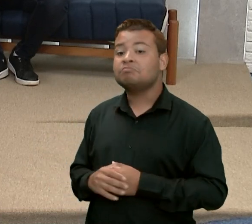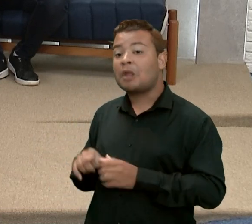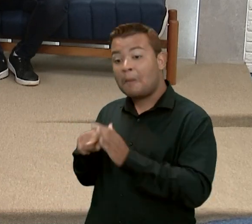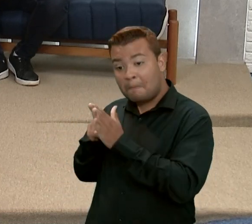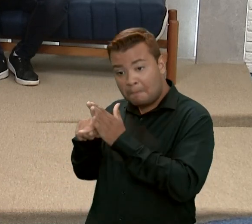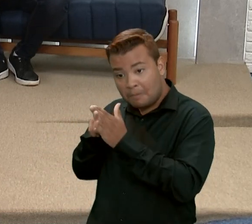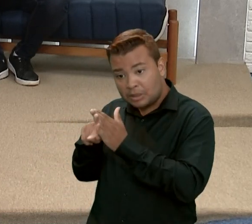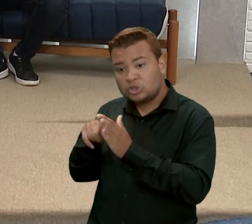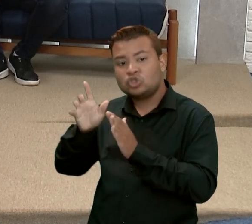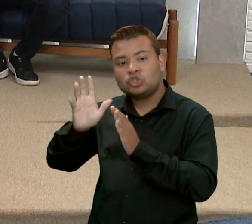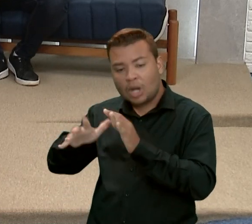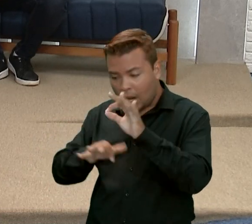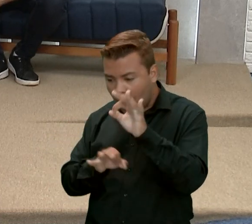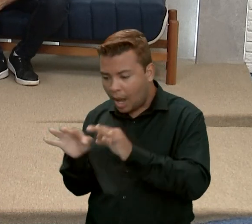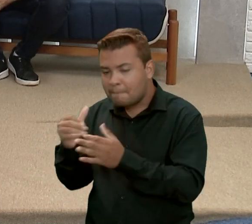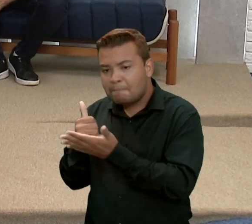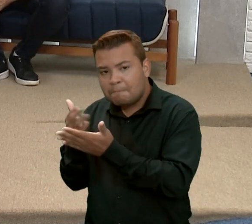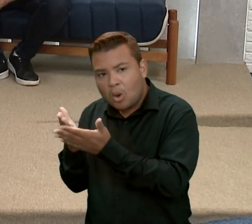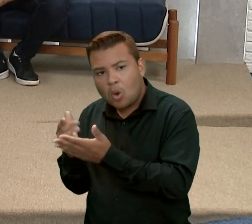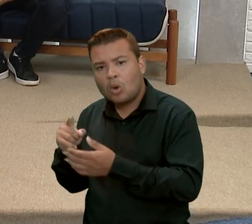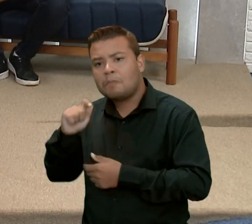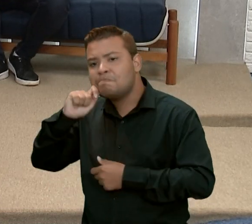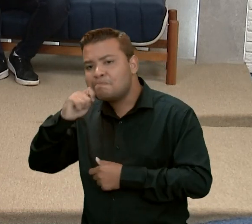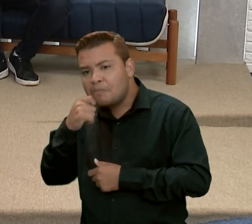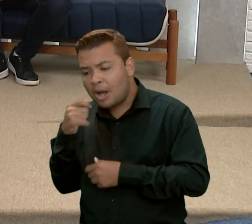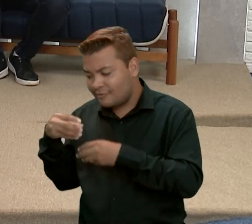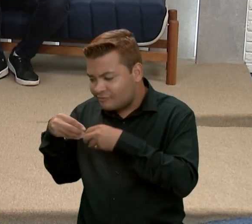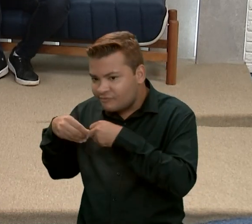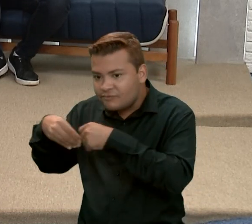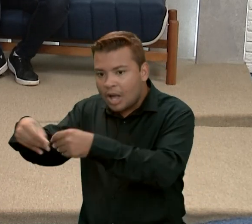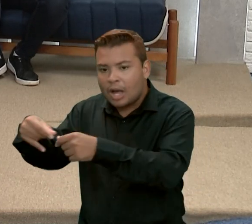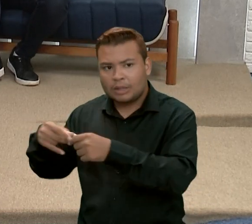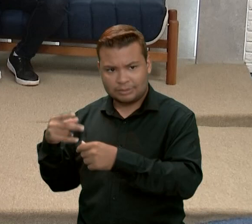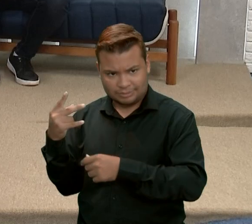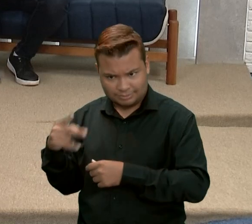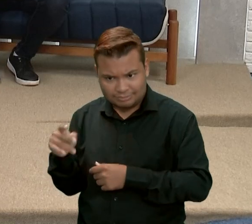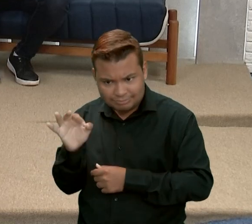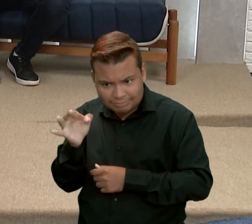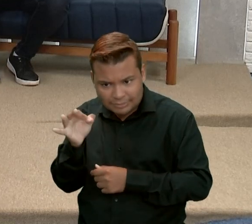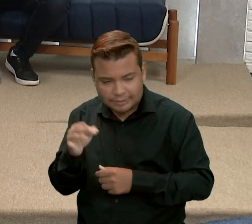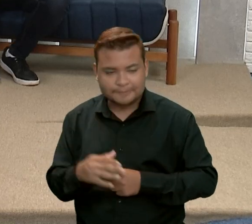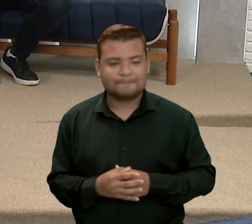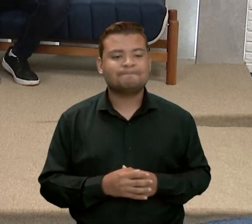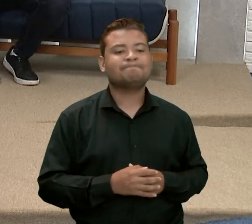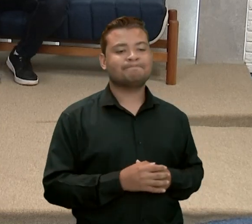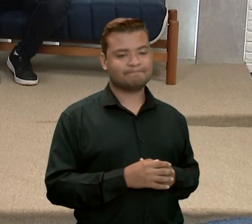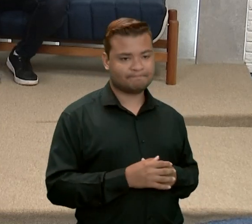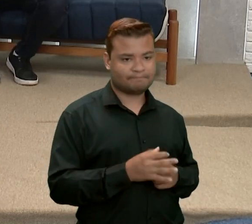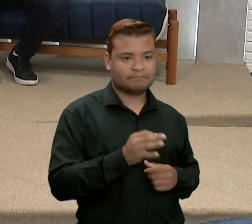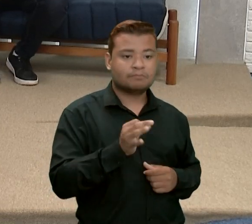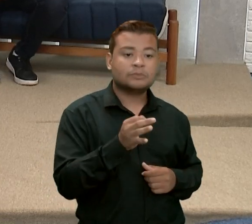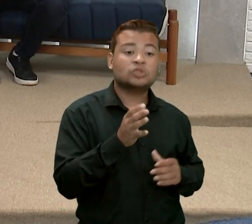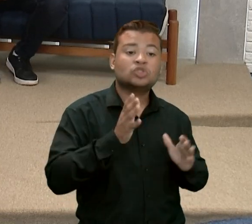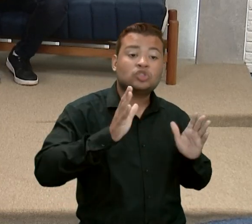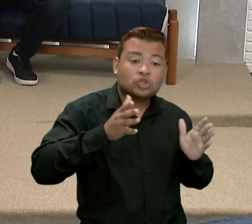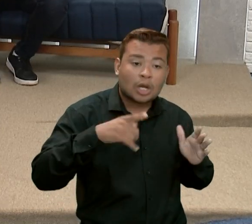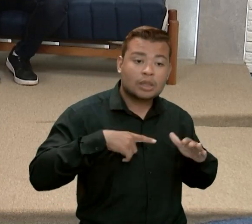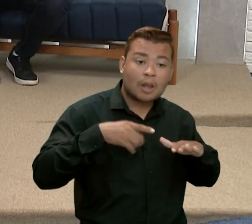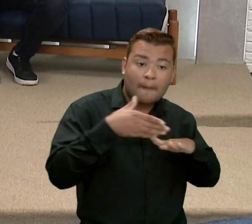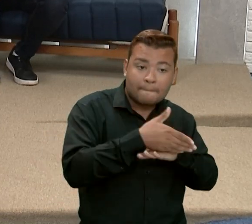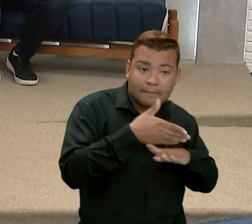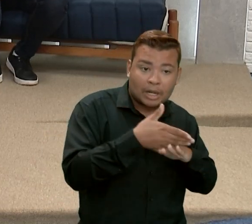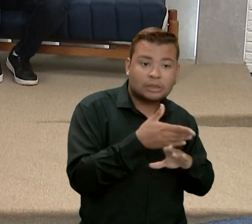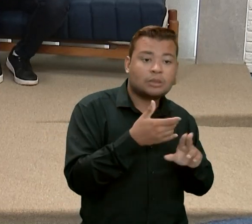então esses bolos, esses pães com as farinhas que são feitas desses insetos. Isso. A gente já assim, participa de ações